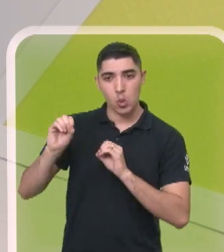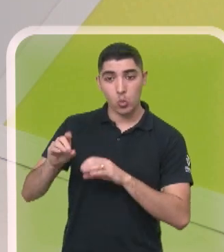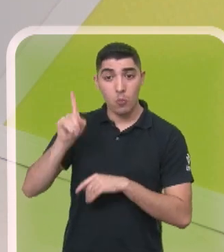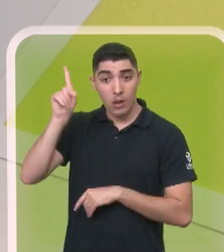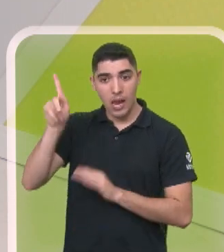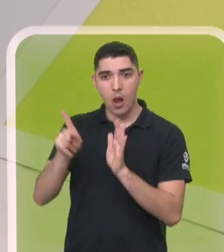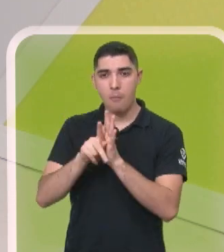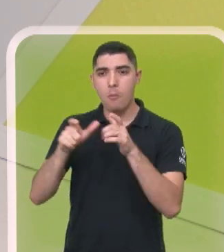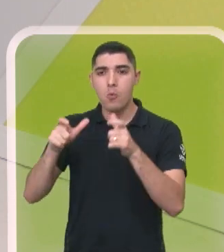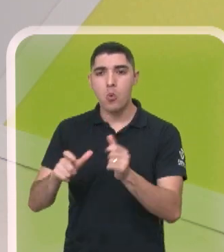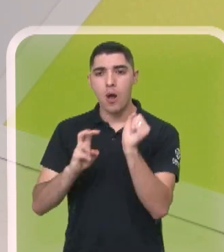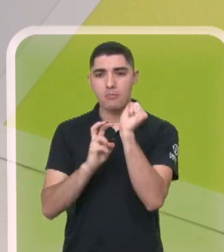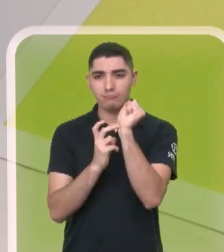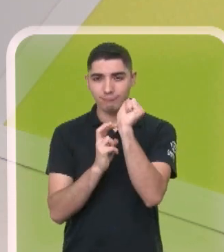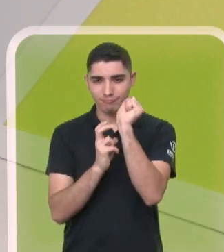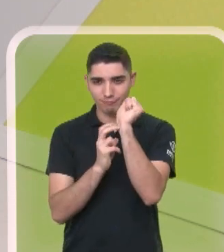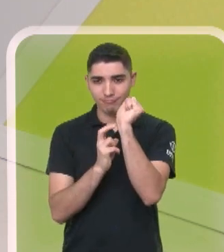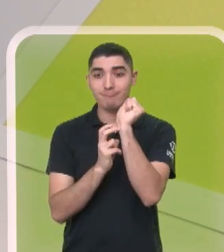vai levar